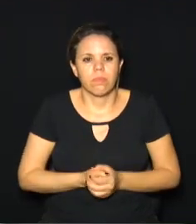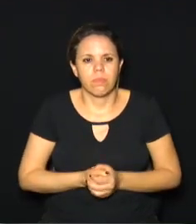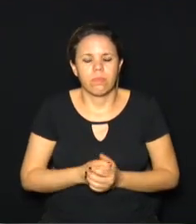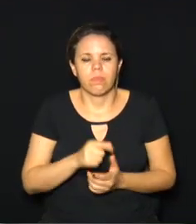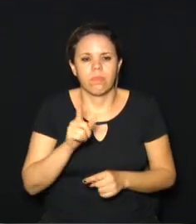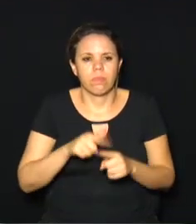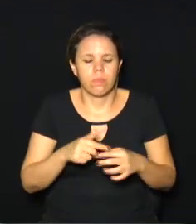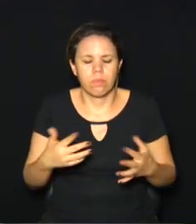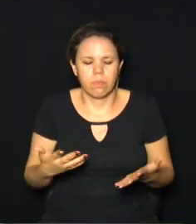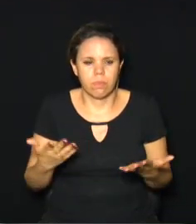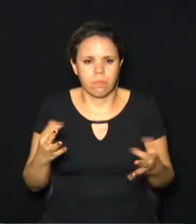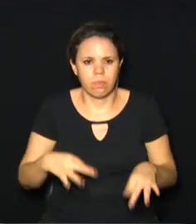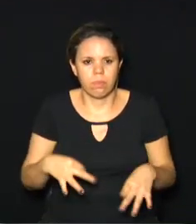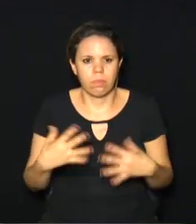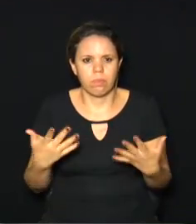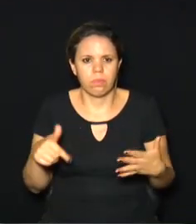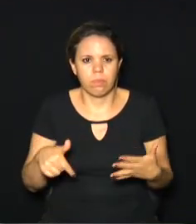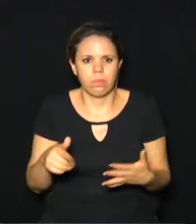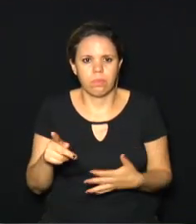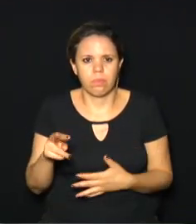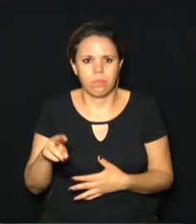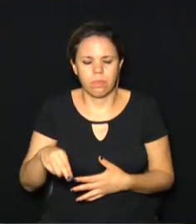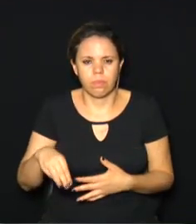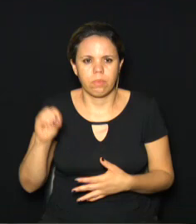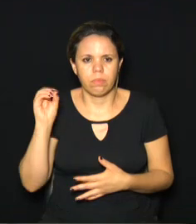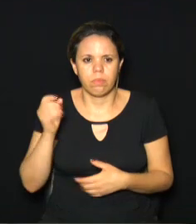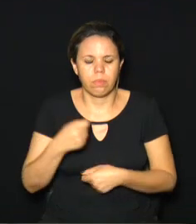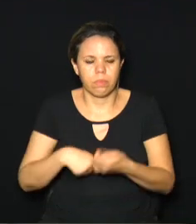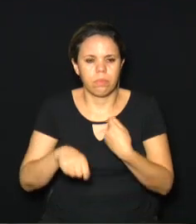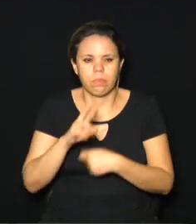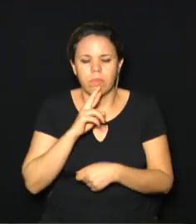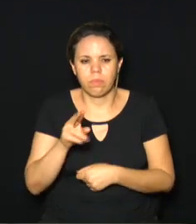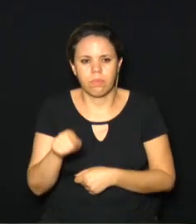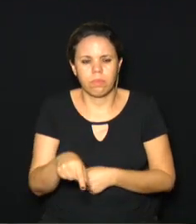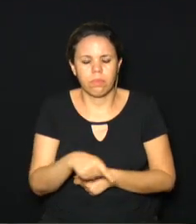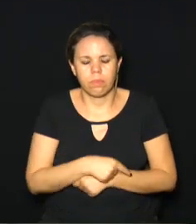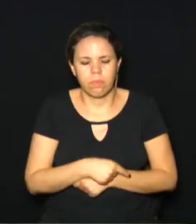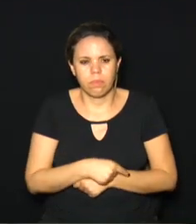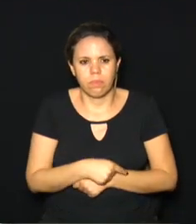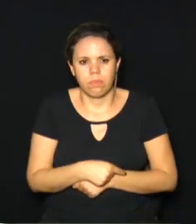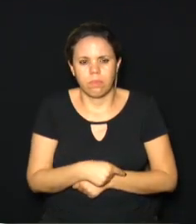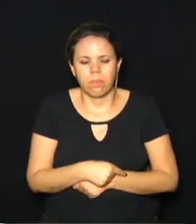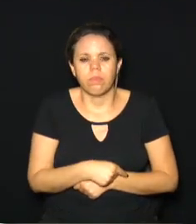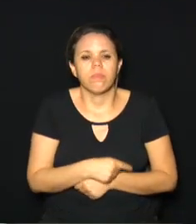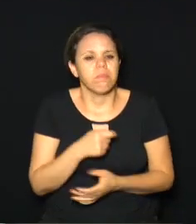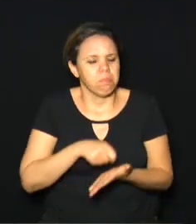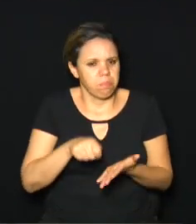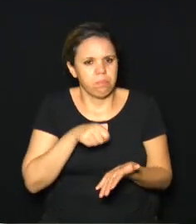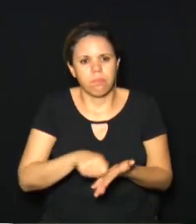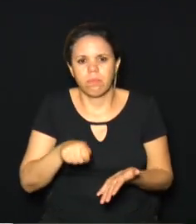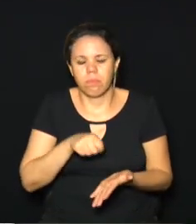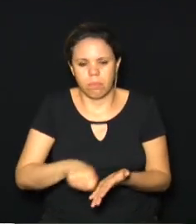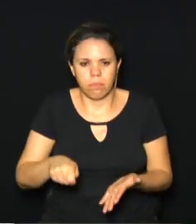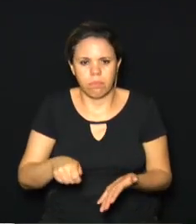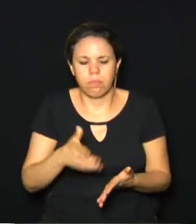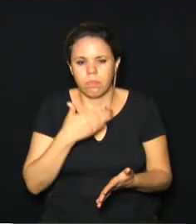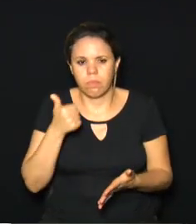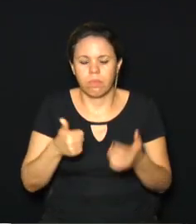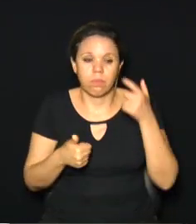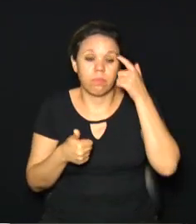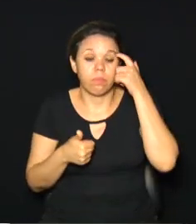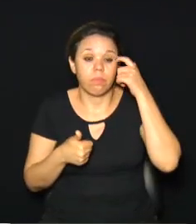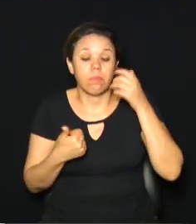objeto certamente aqui do meu promo, para que a administração responda, né, isso, né, de maneira escrita, Perfeito, né? Que fica melhor, não